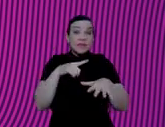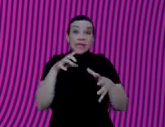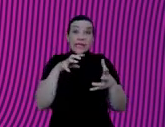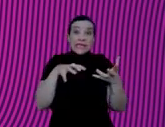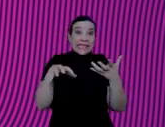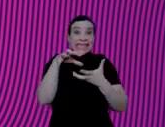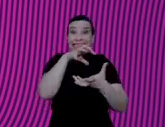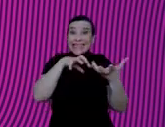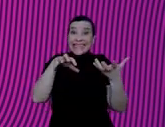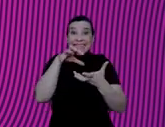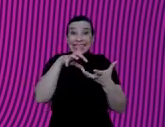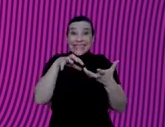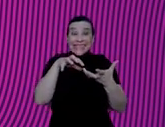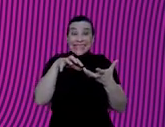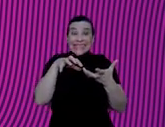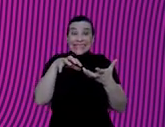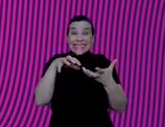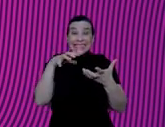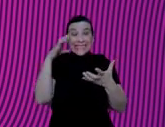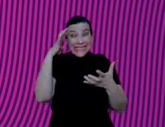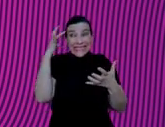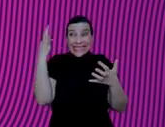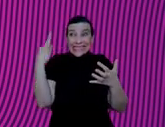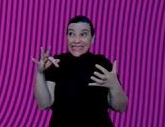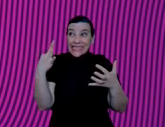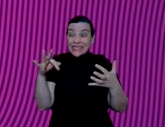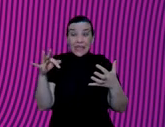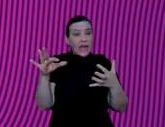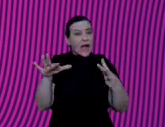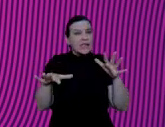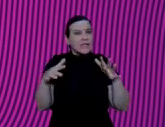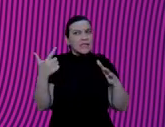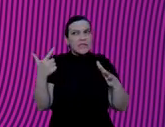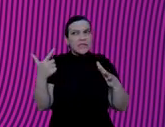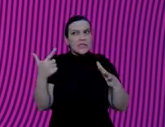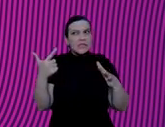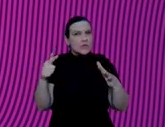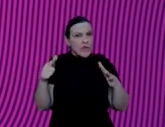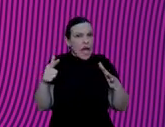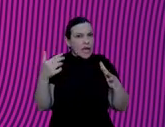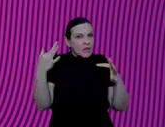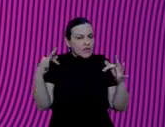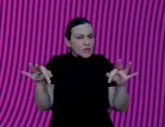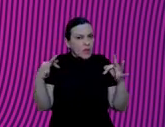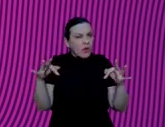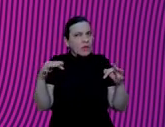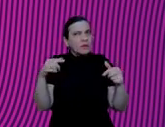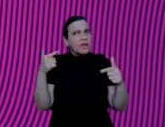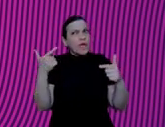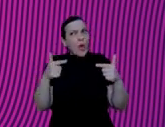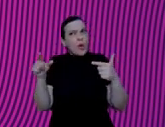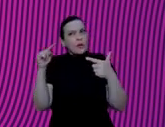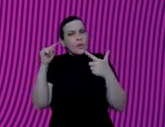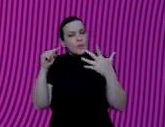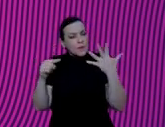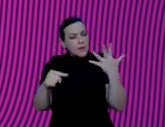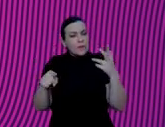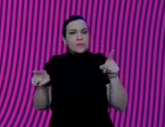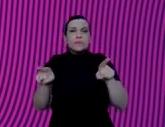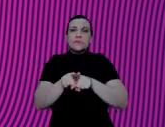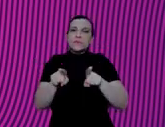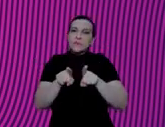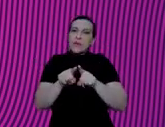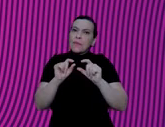cabeça. E aí, não só tendo vários outros sintomas, como também associação a diversas